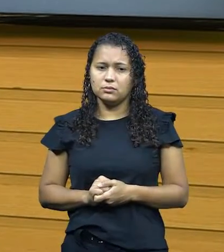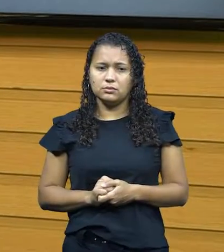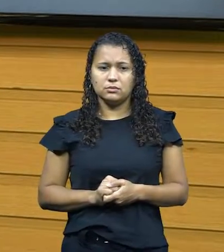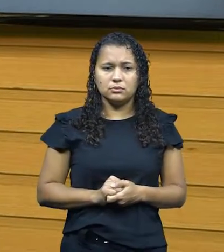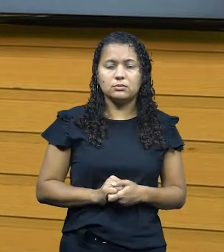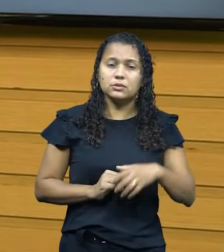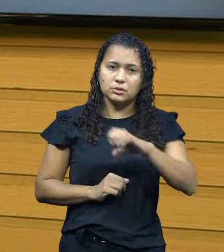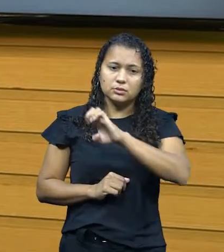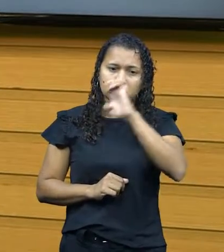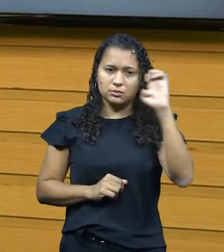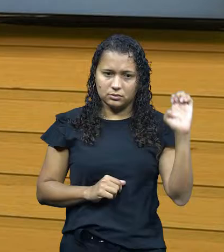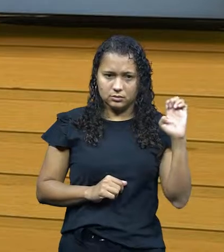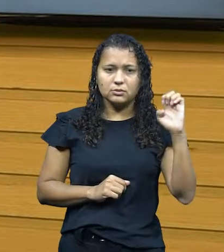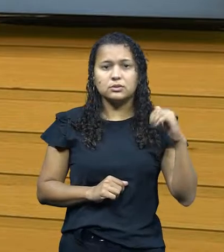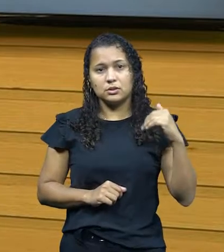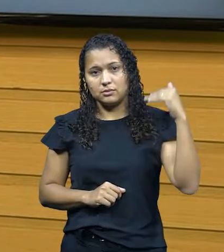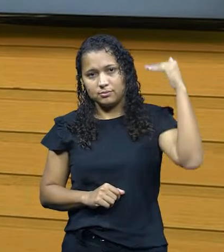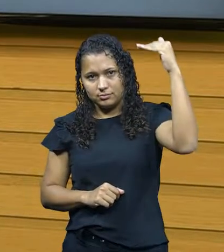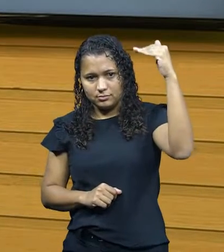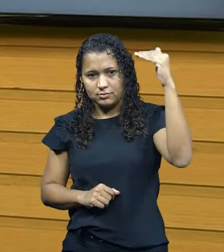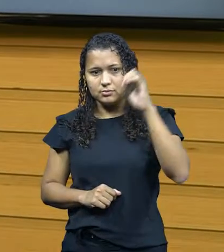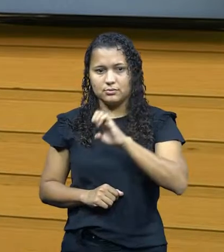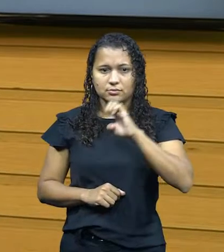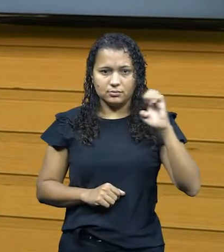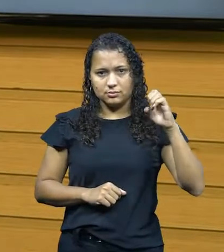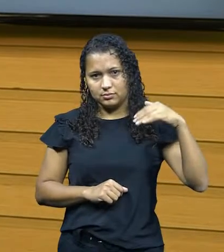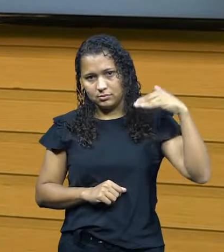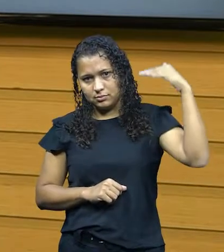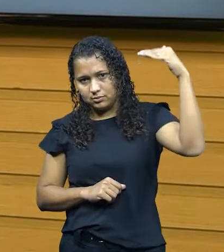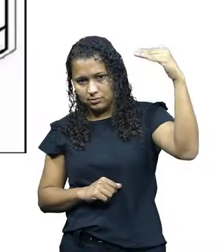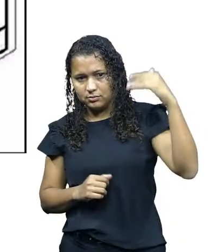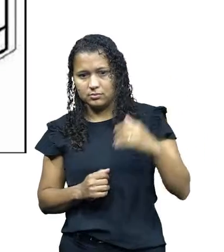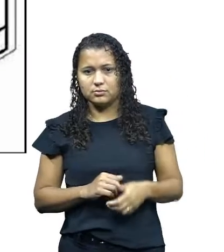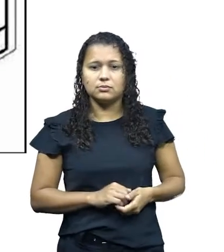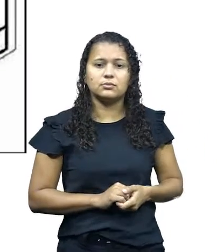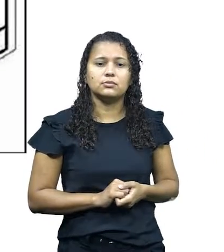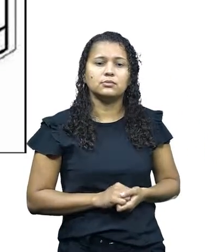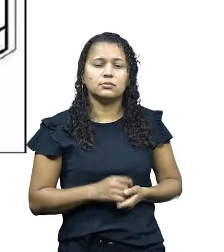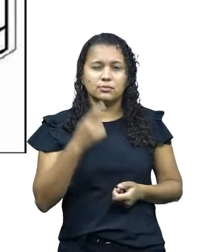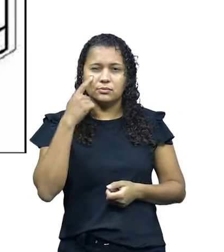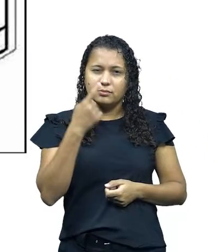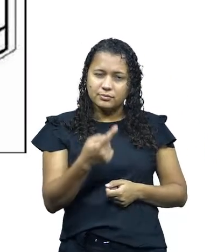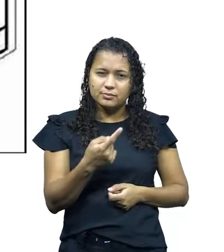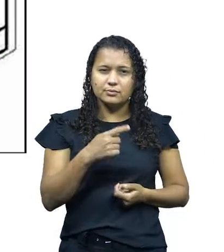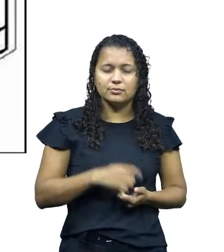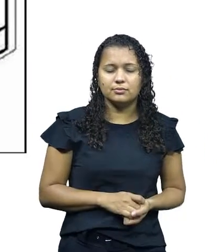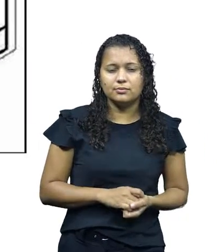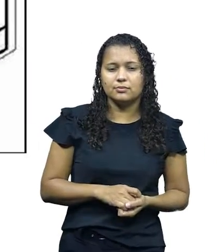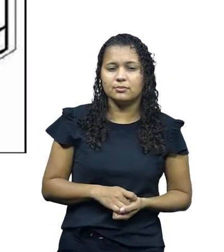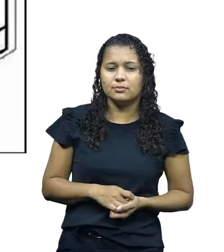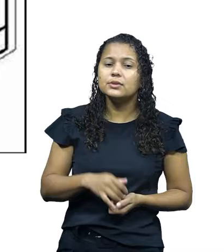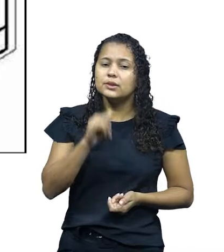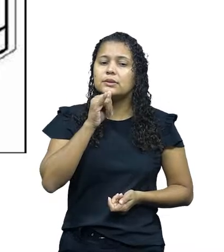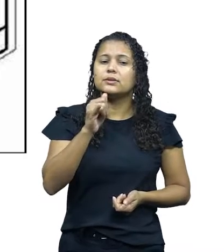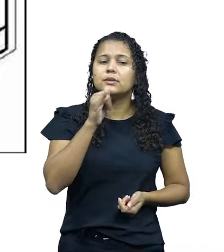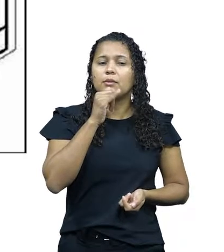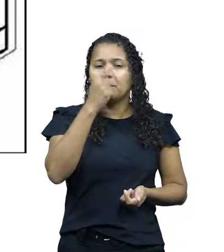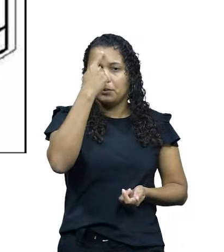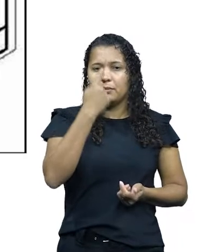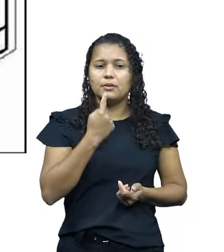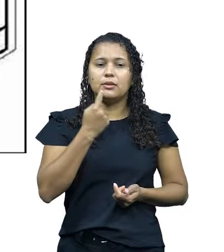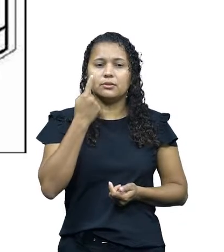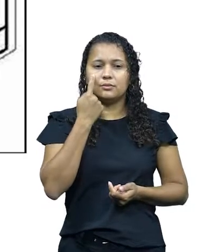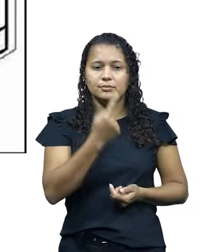lateral esquerda, na parte de cima superior, na lateral esquerda da folha, Aqui eu trouxe um exemplo